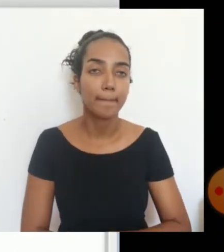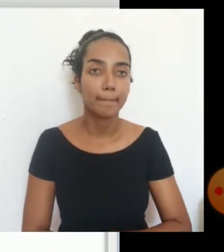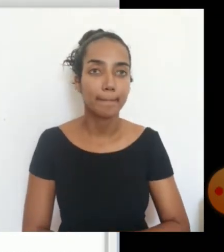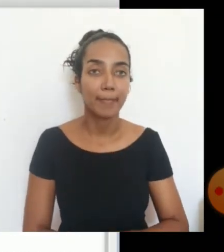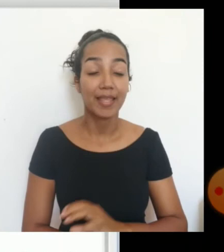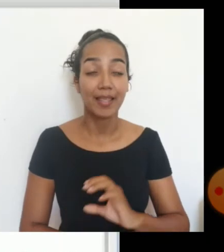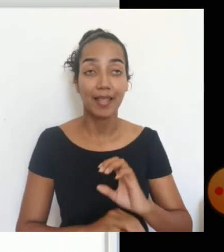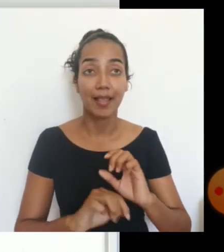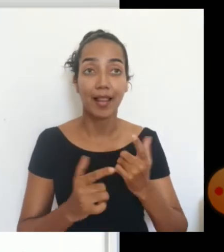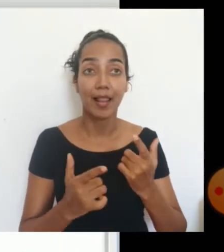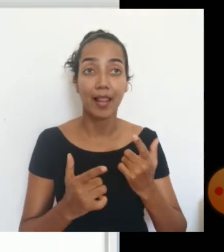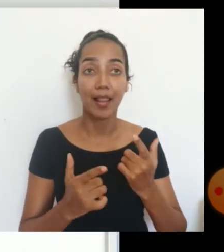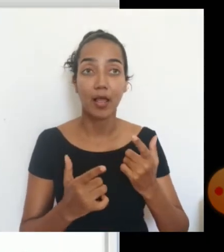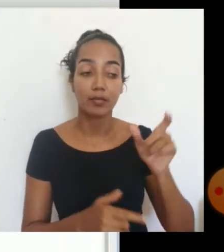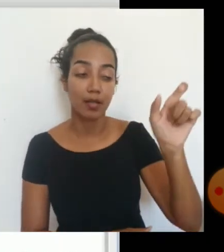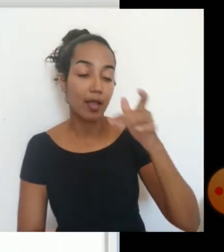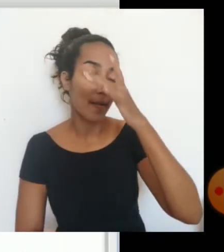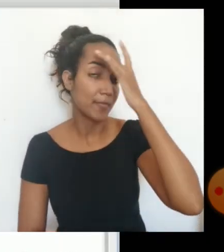novamente.